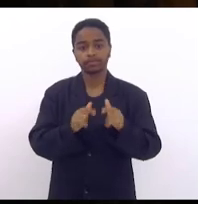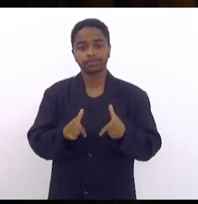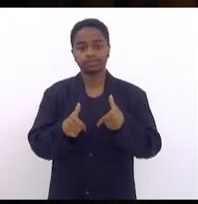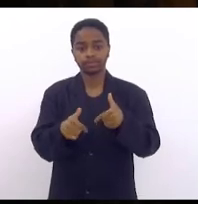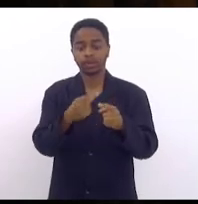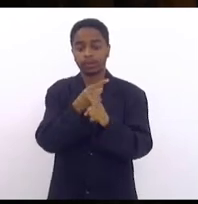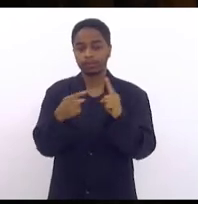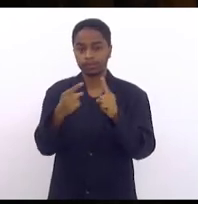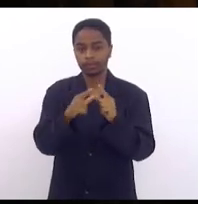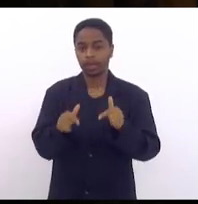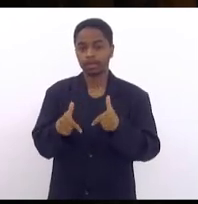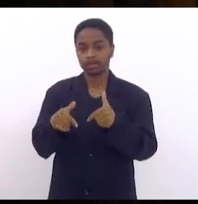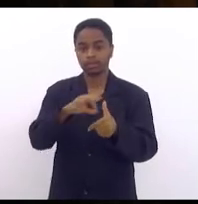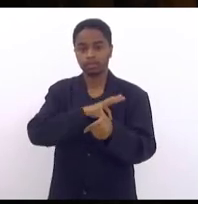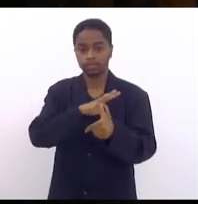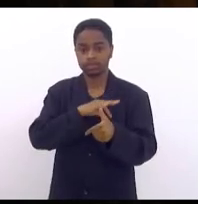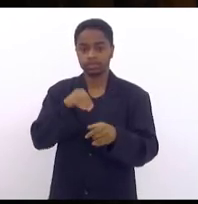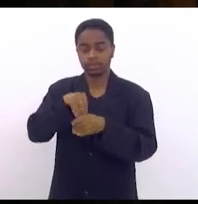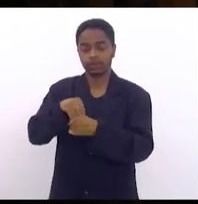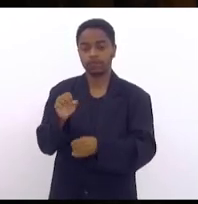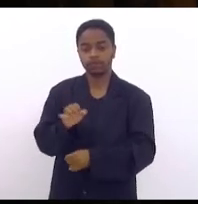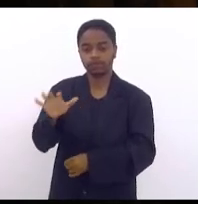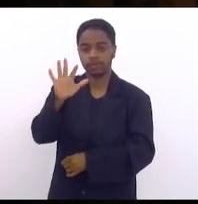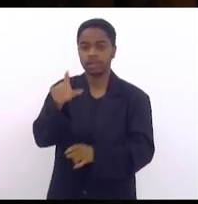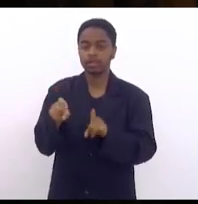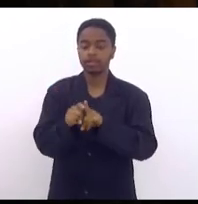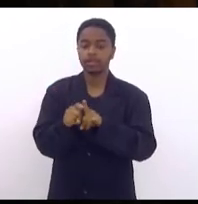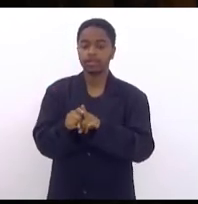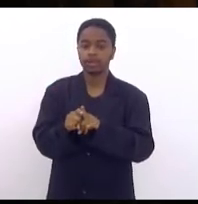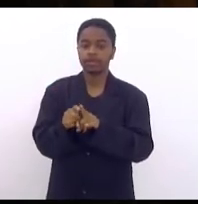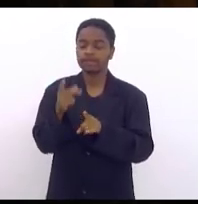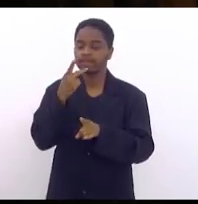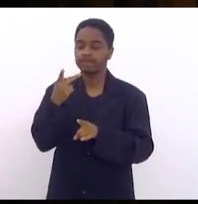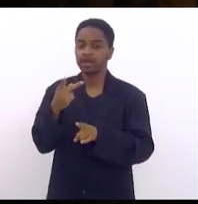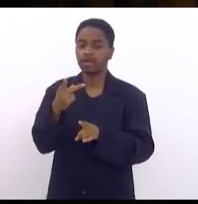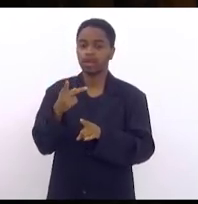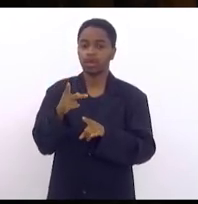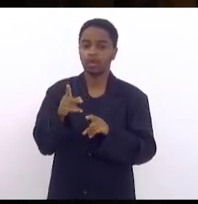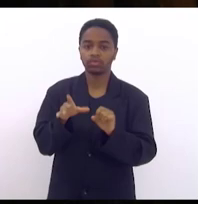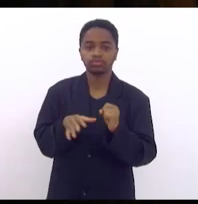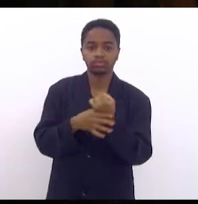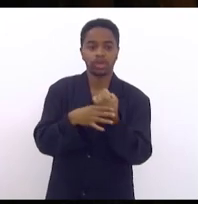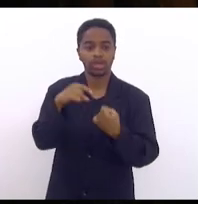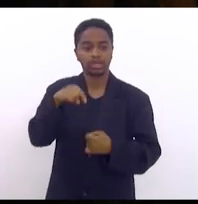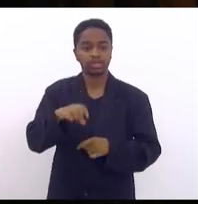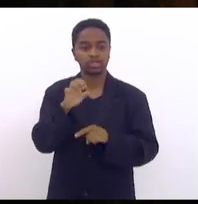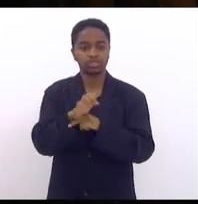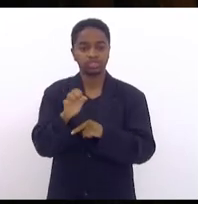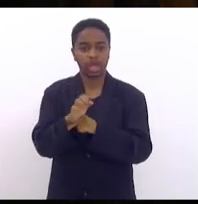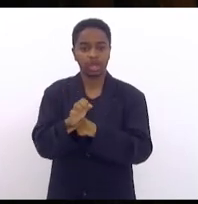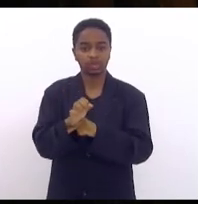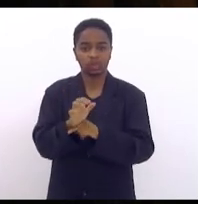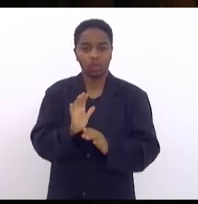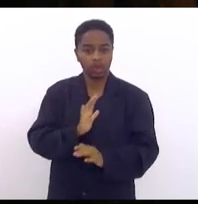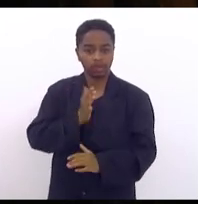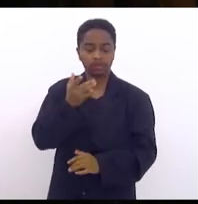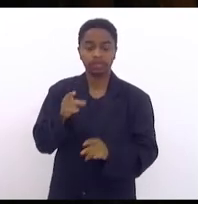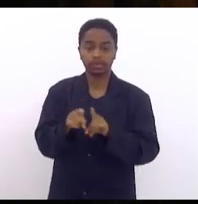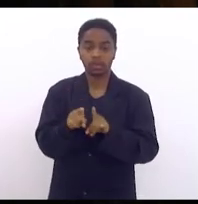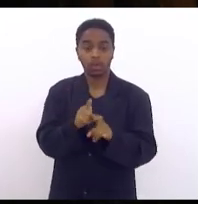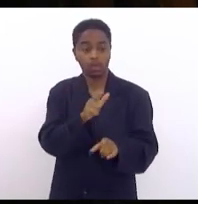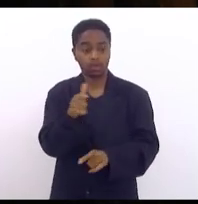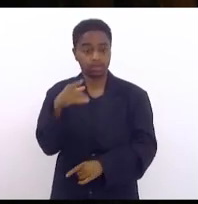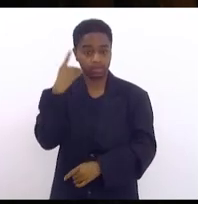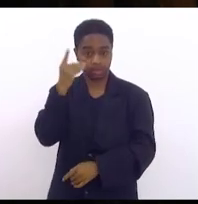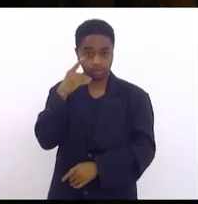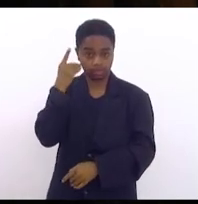operação policial em favela, aquele que sataniza as forças de segurança desse Estado. E aí eu termino com outro deputado dessa laia,